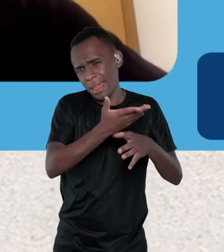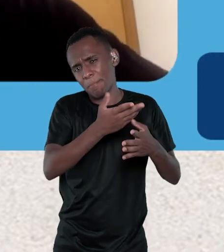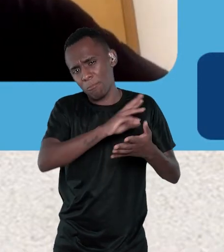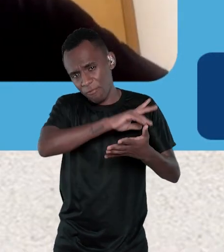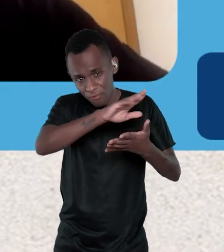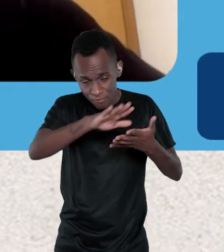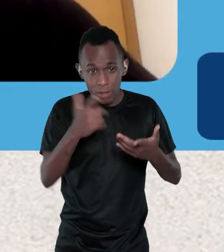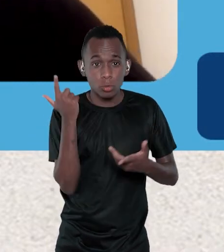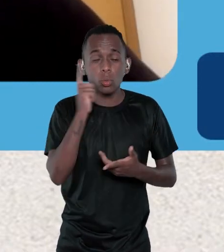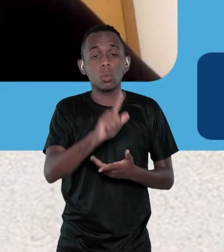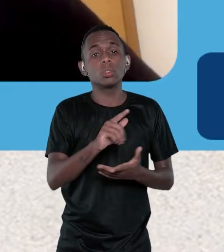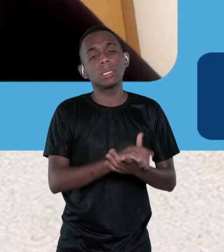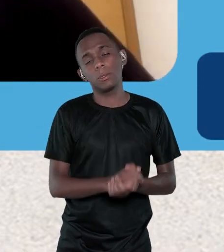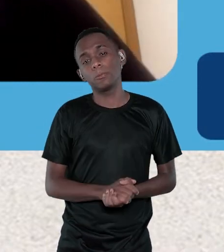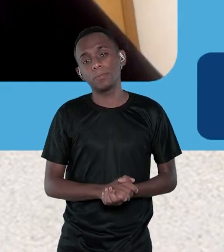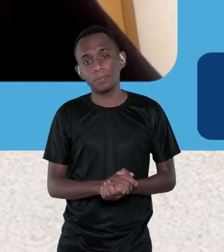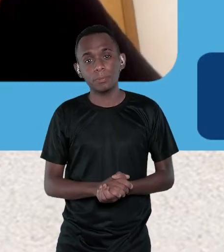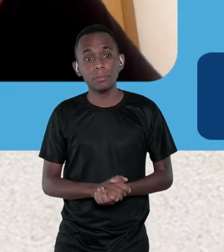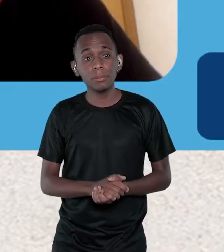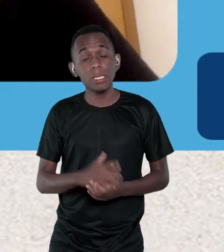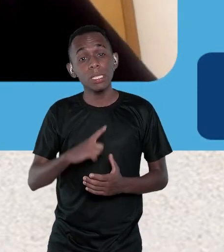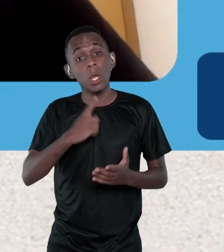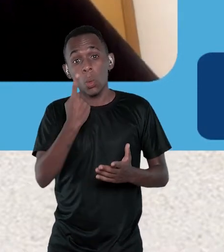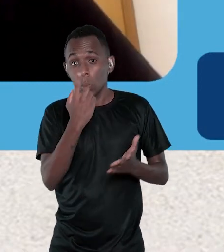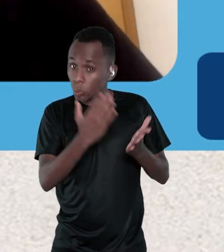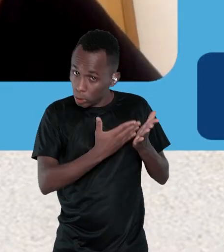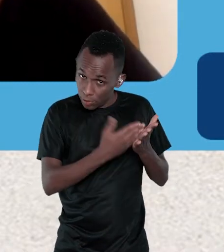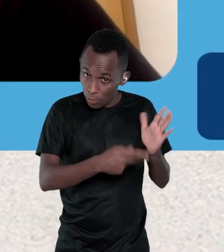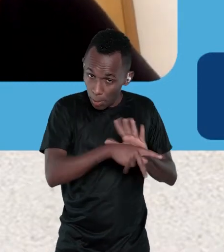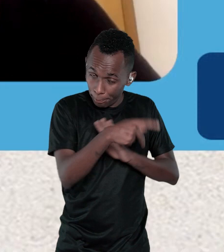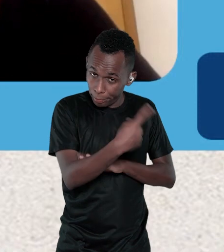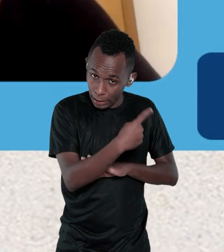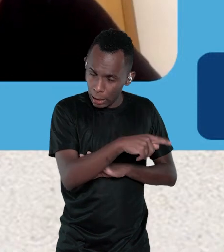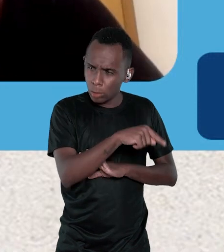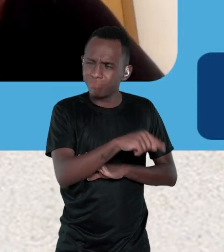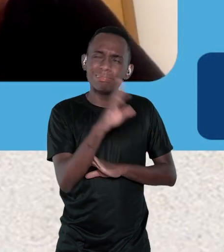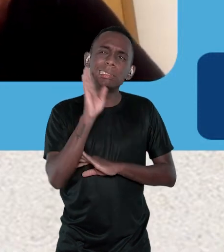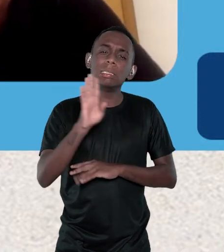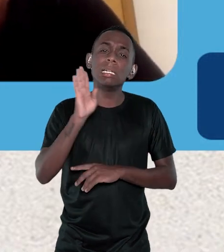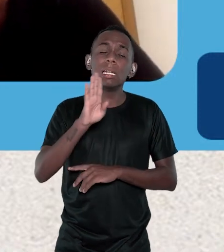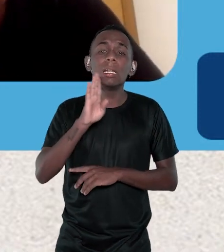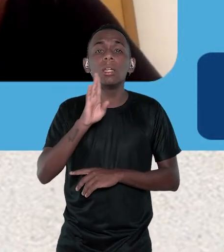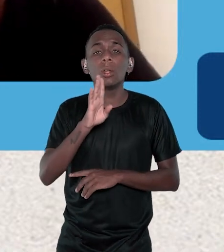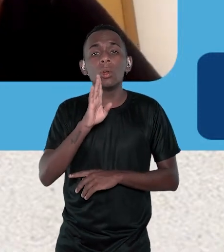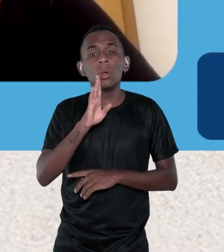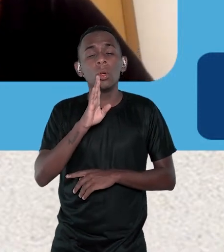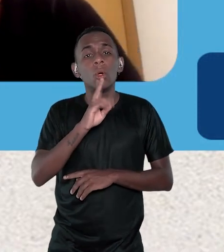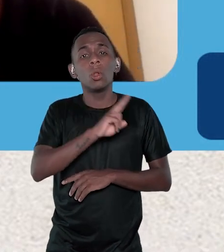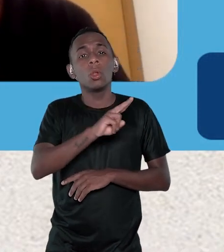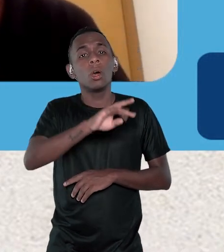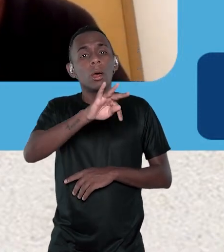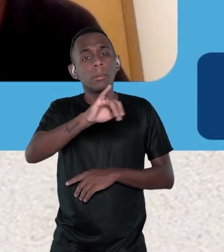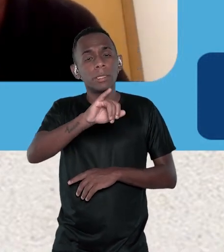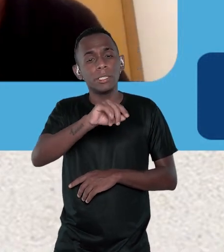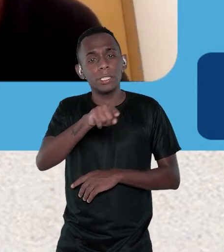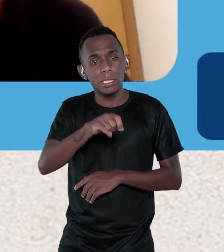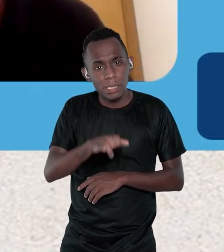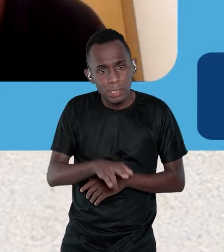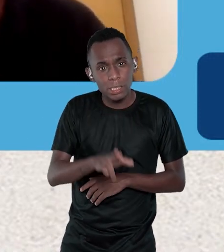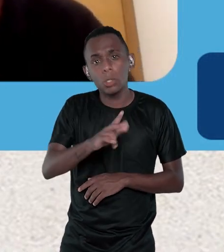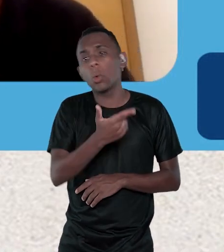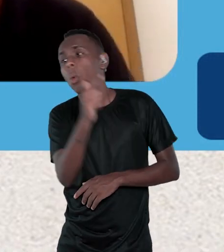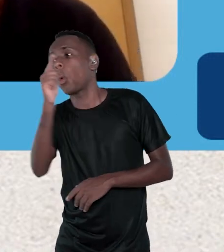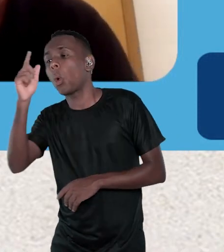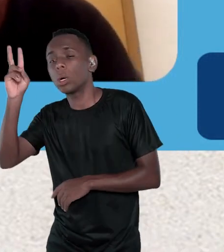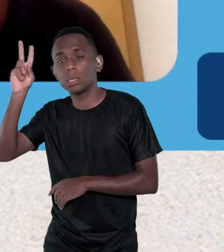premiados, ganhou prêmio Jabuti, essas coisas. Tem um livro dele muito legal, que chama